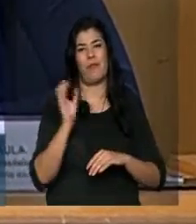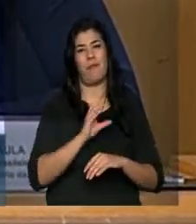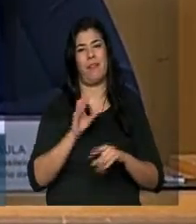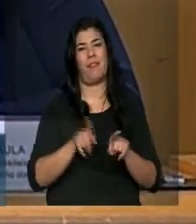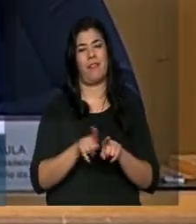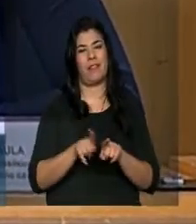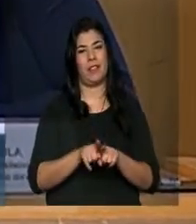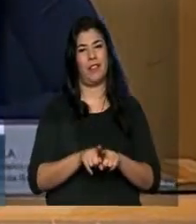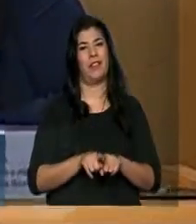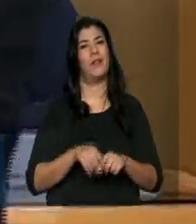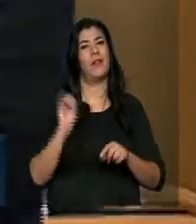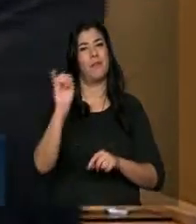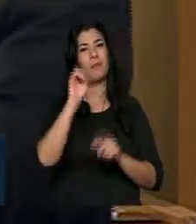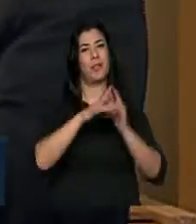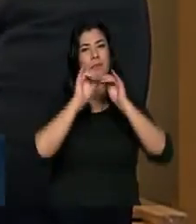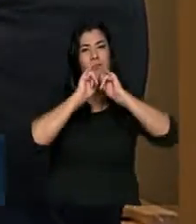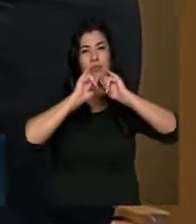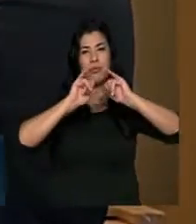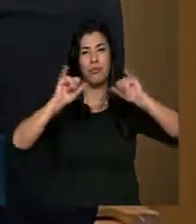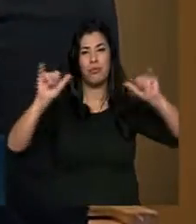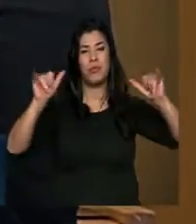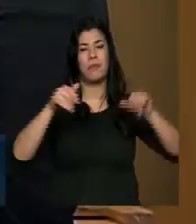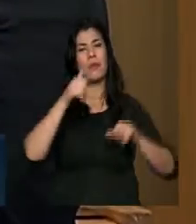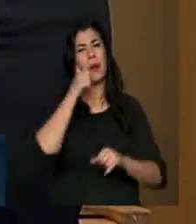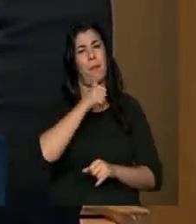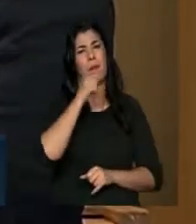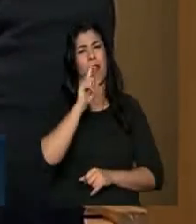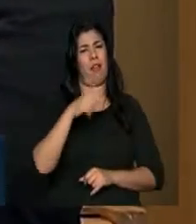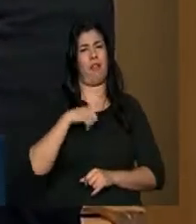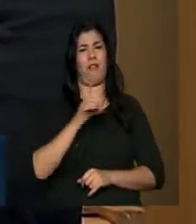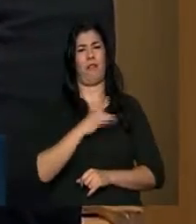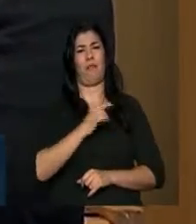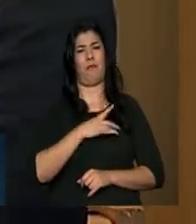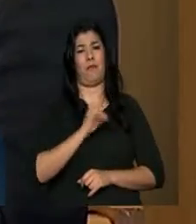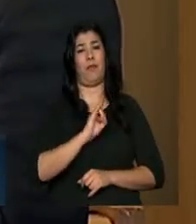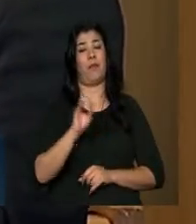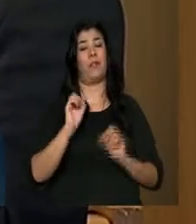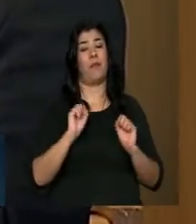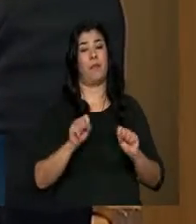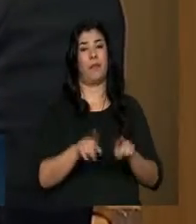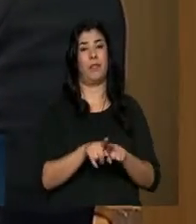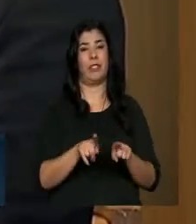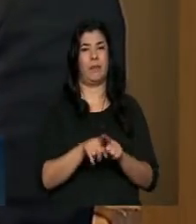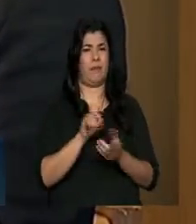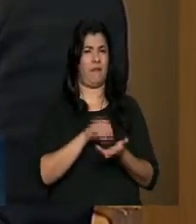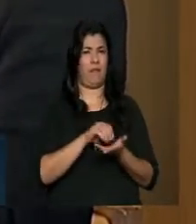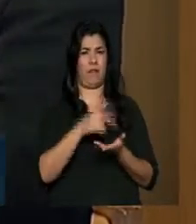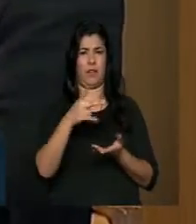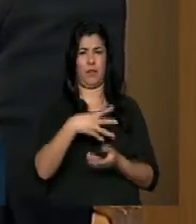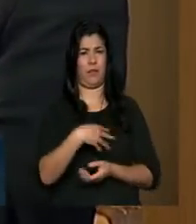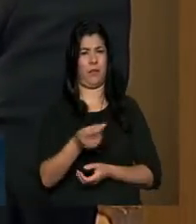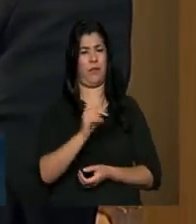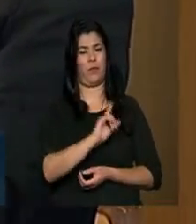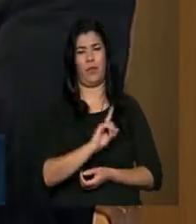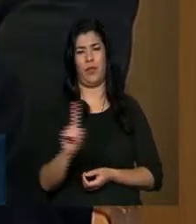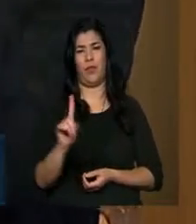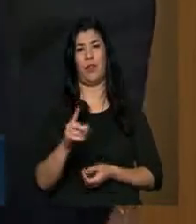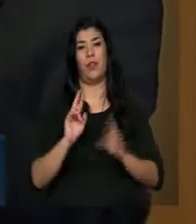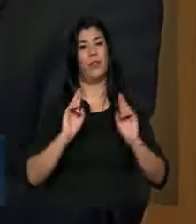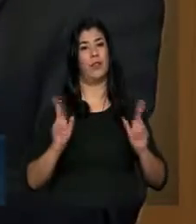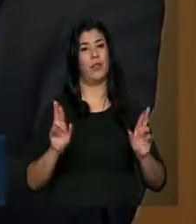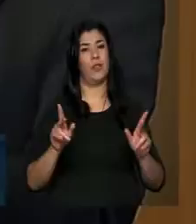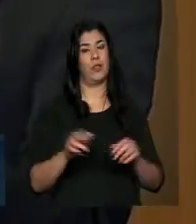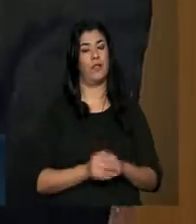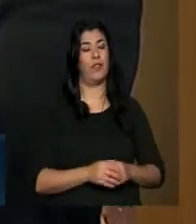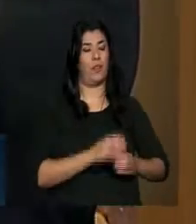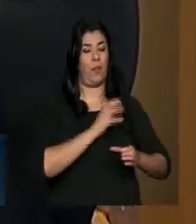disseminada para que não haja receio de qualquer mulher de que, ao doar, ela possa não ter leite suficiente. É o contrário, ela vai produzir mais leite